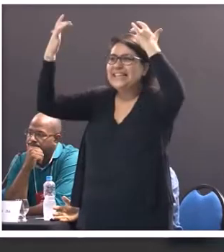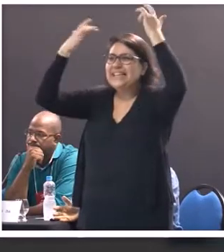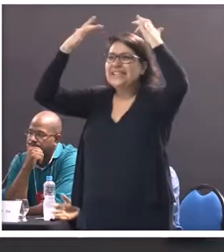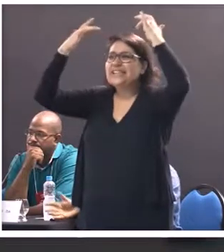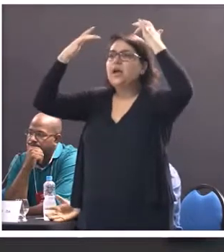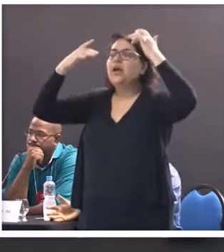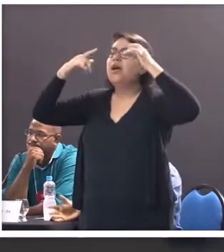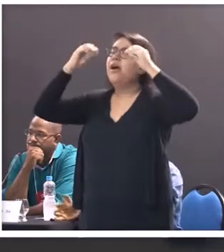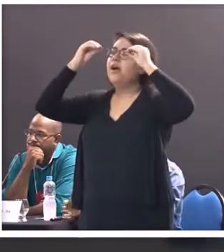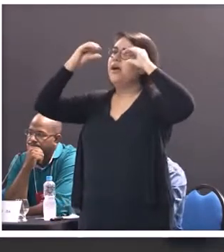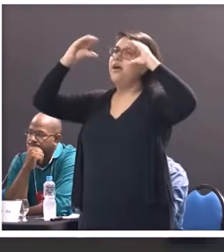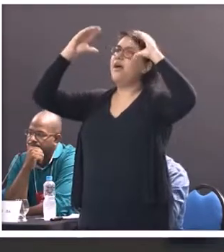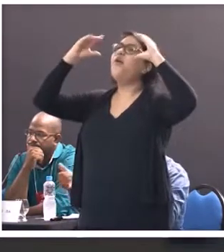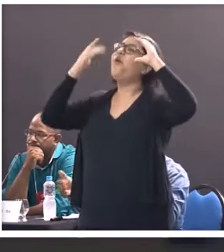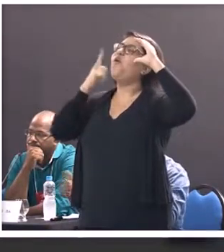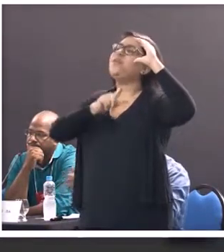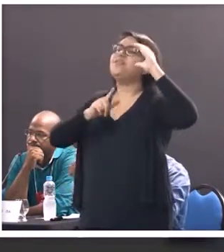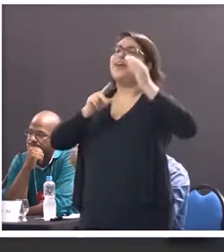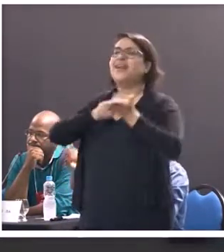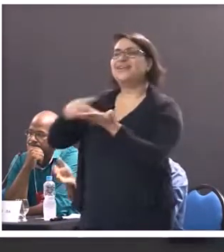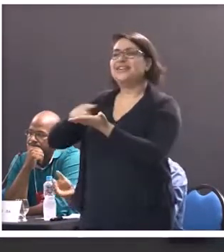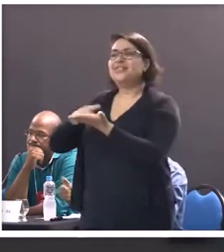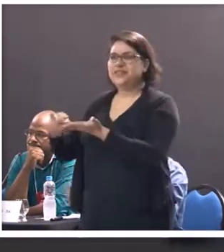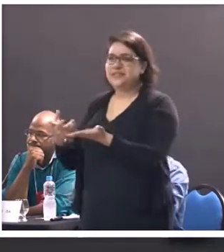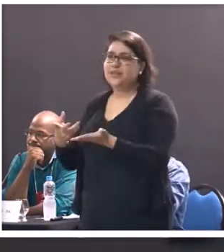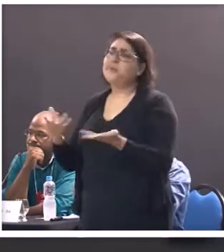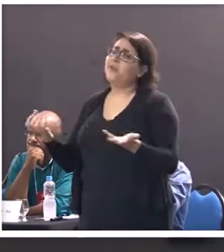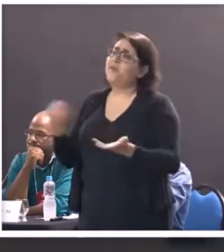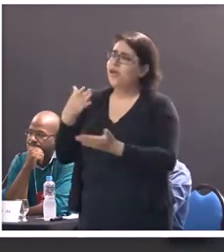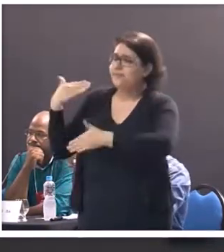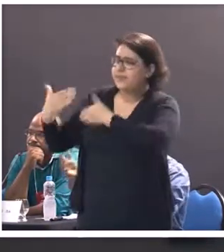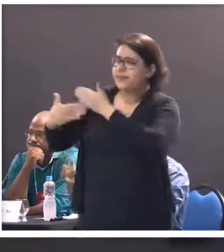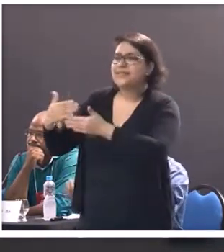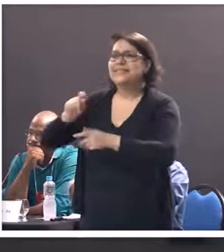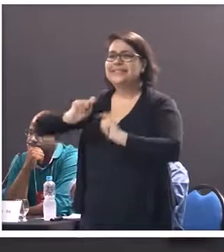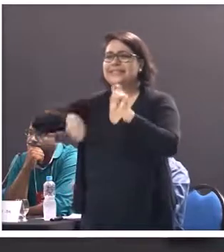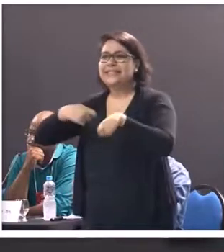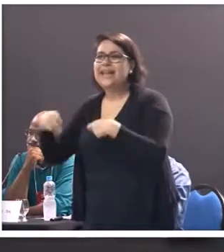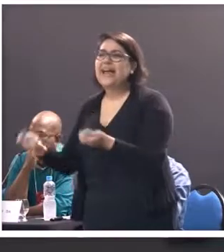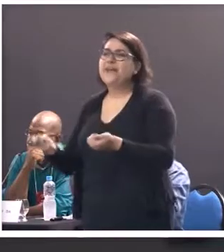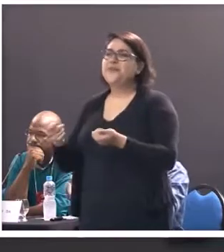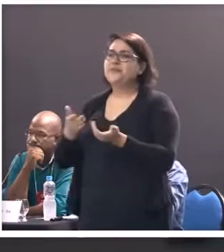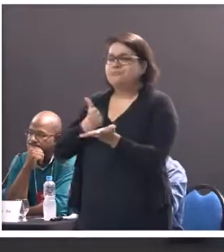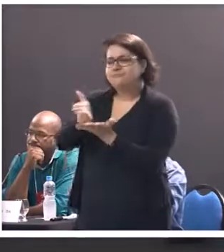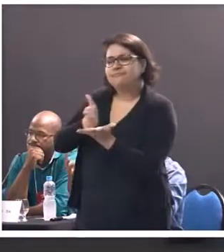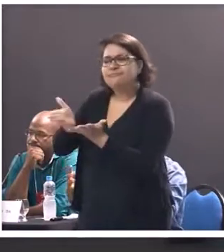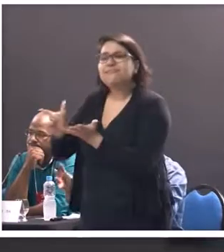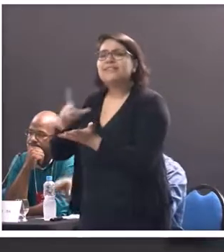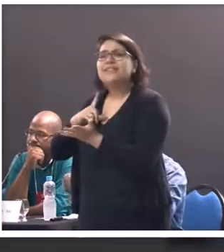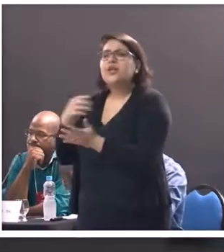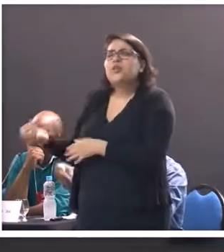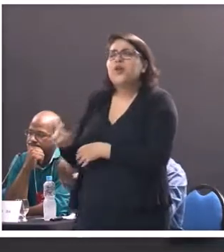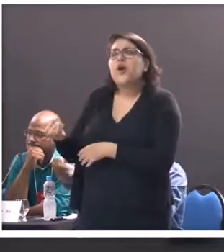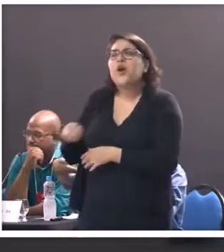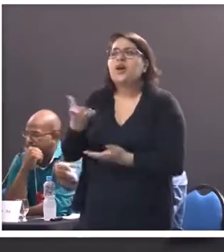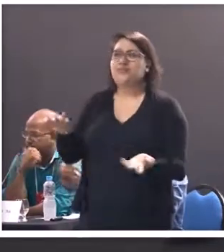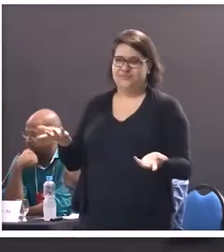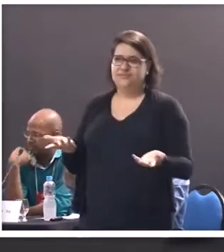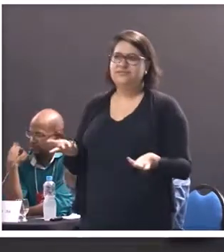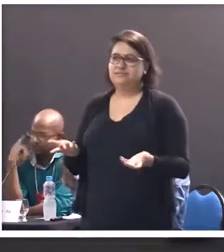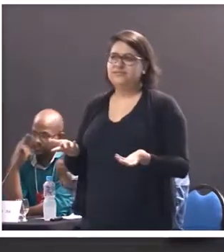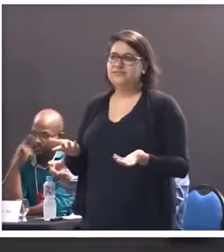tradução. Lógico, as novas tendências que vêm surgindo, os novos sinais, nós temos aí muita produção, muitos